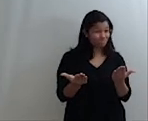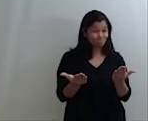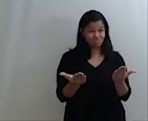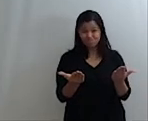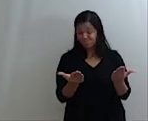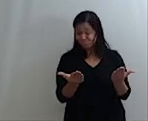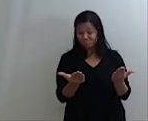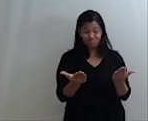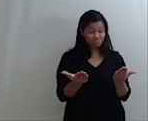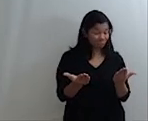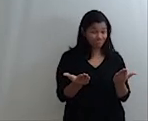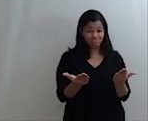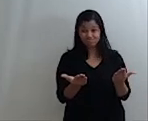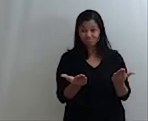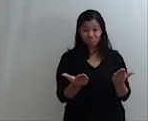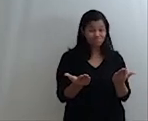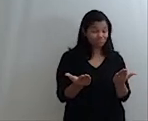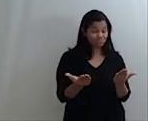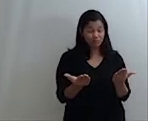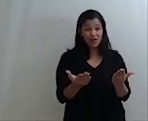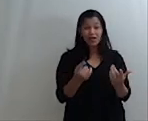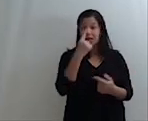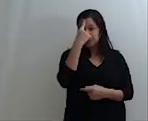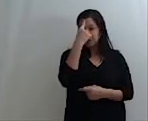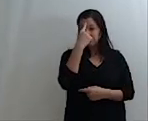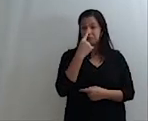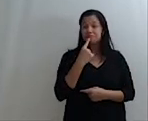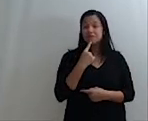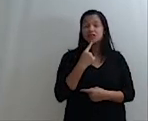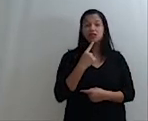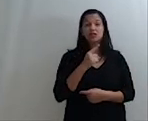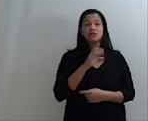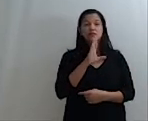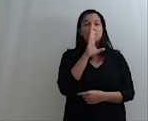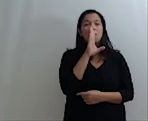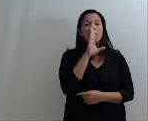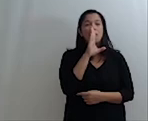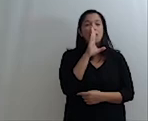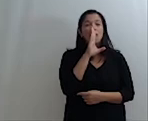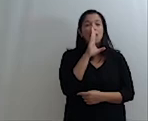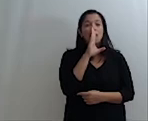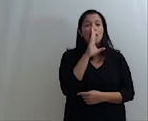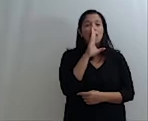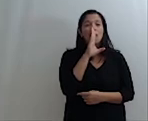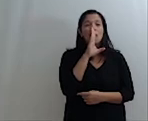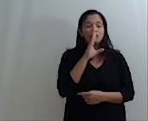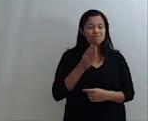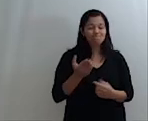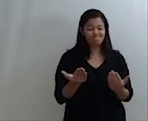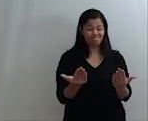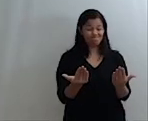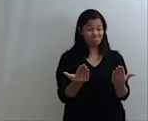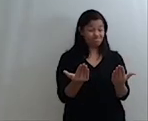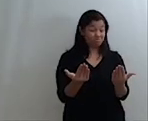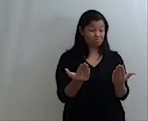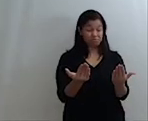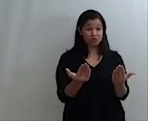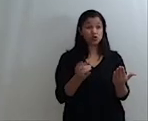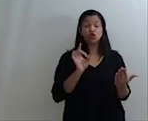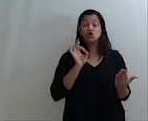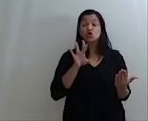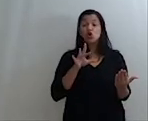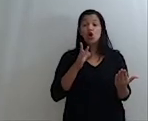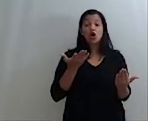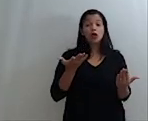fotos portanto são imagens estáticas quase sempre apenas do